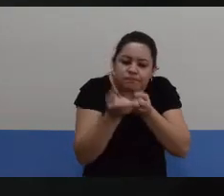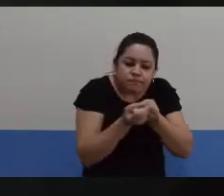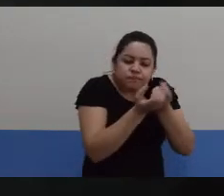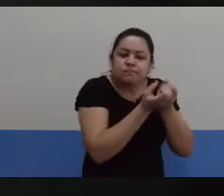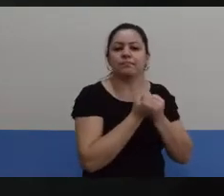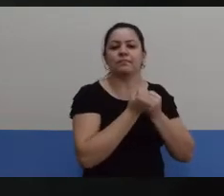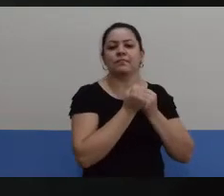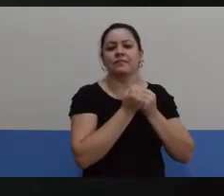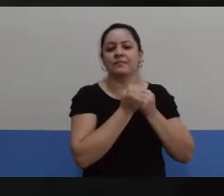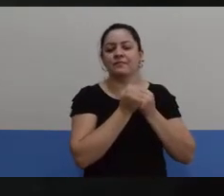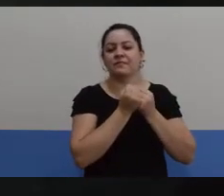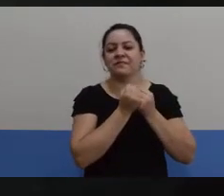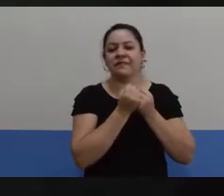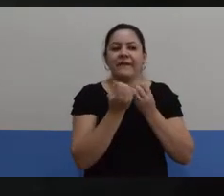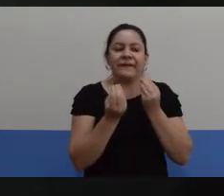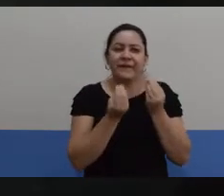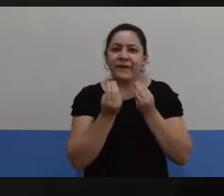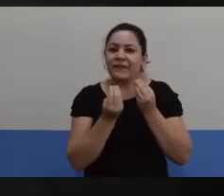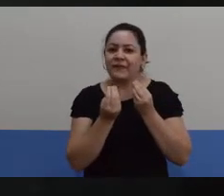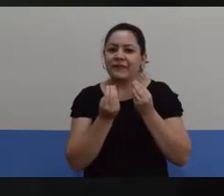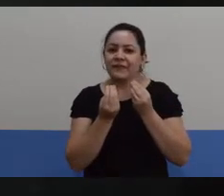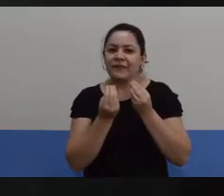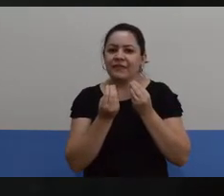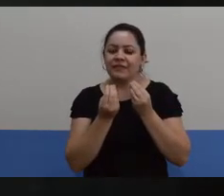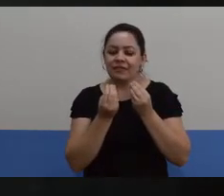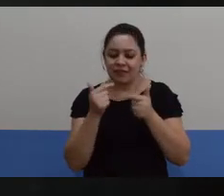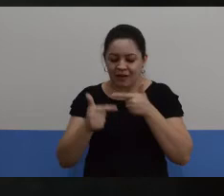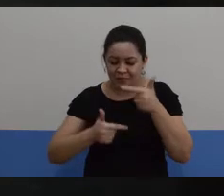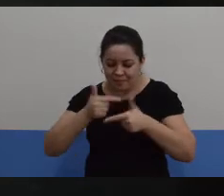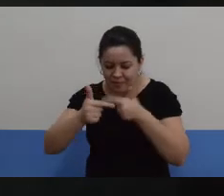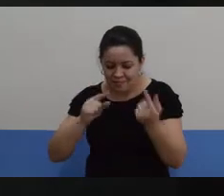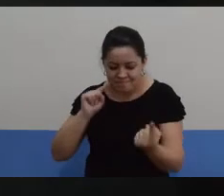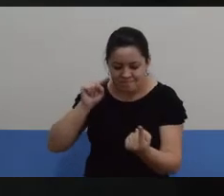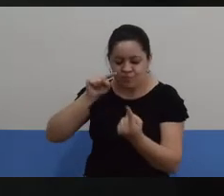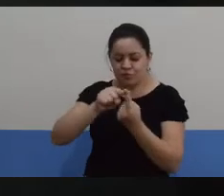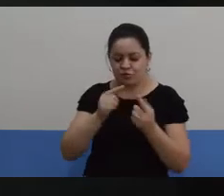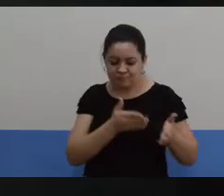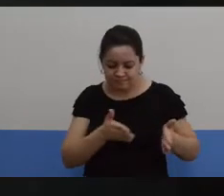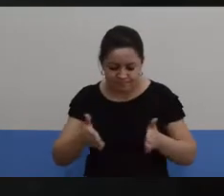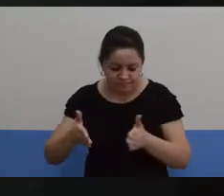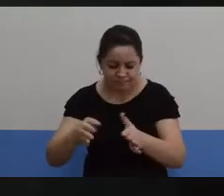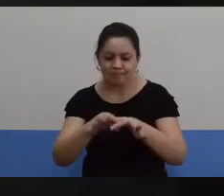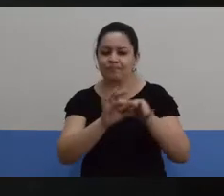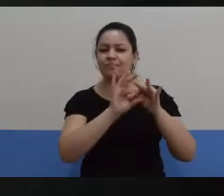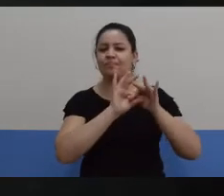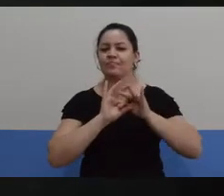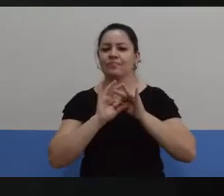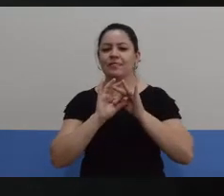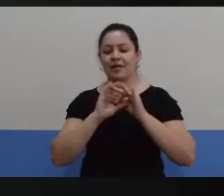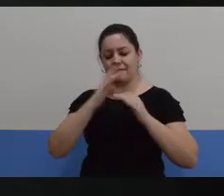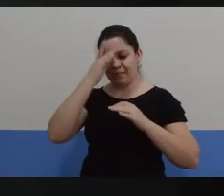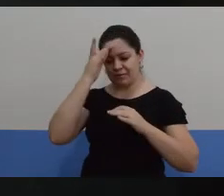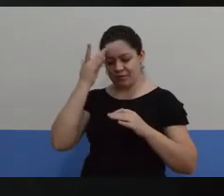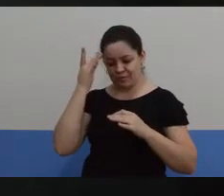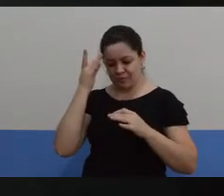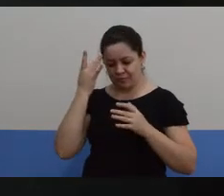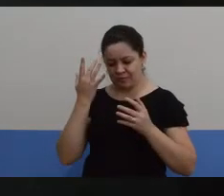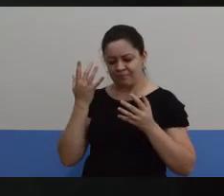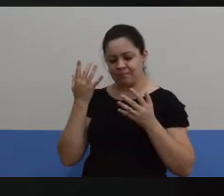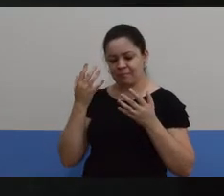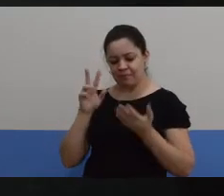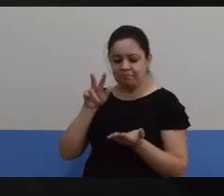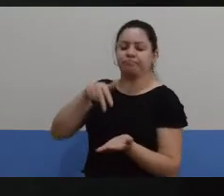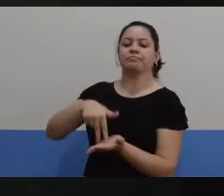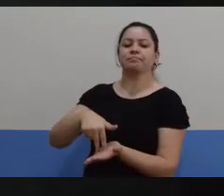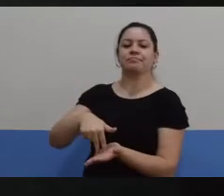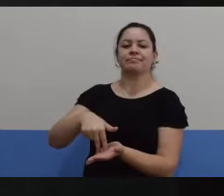no sentido do sínodo, para mim é essencial, sabe? O despojamento. Eu não posso olhar,